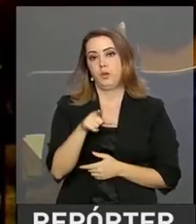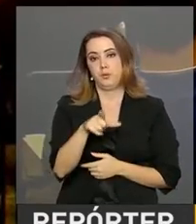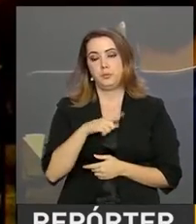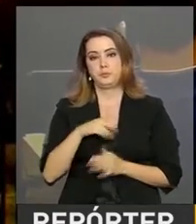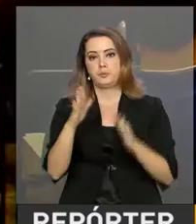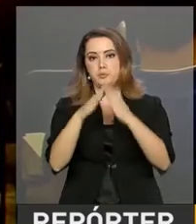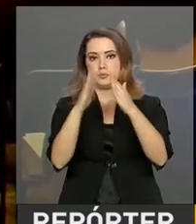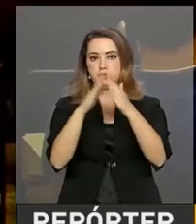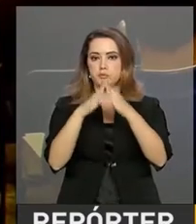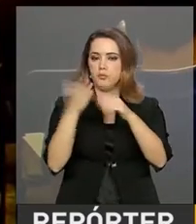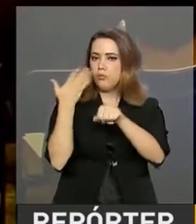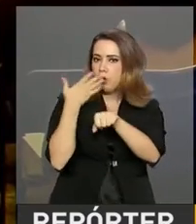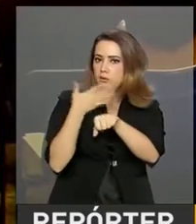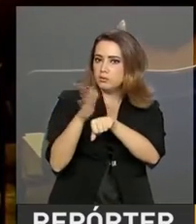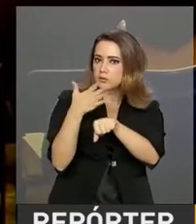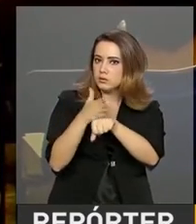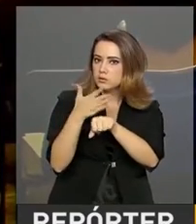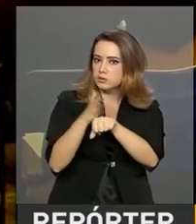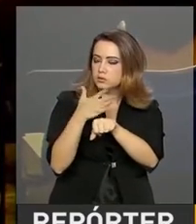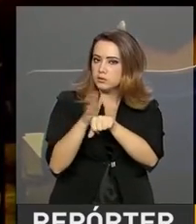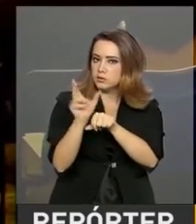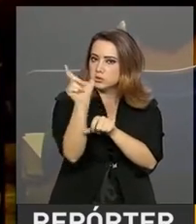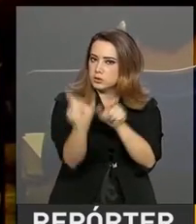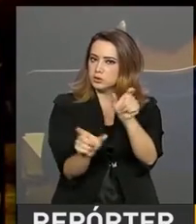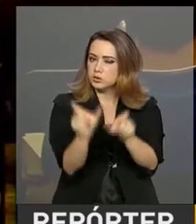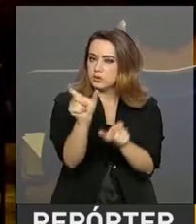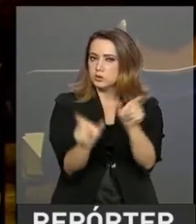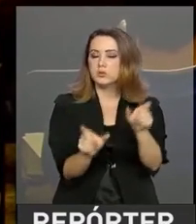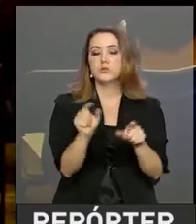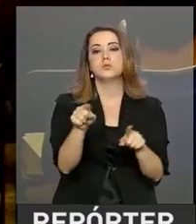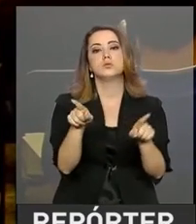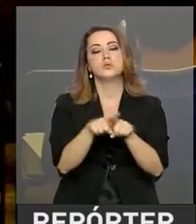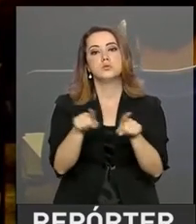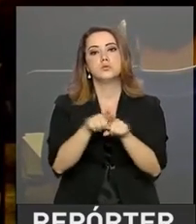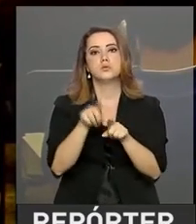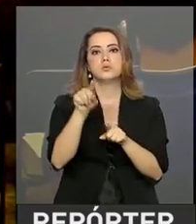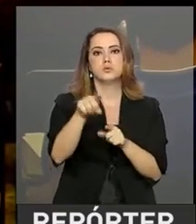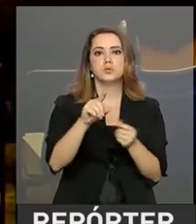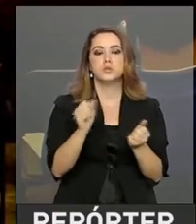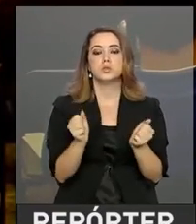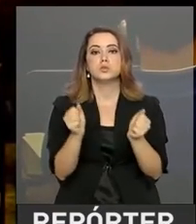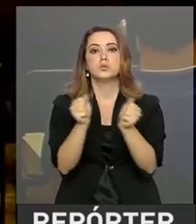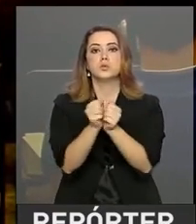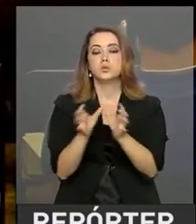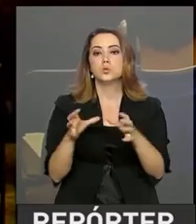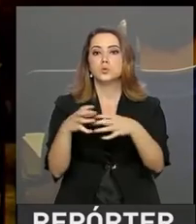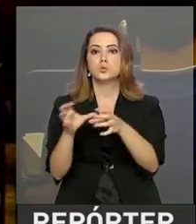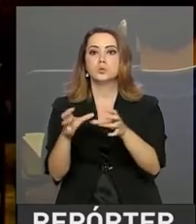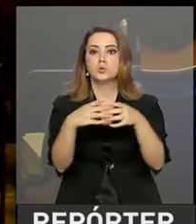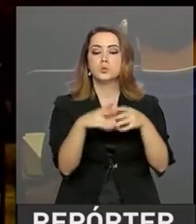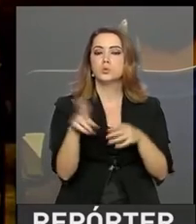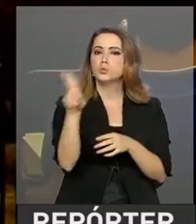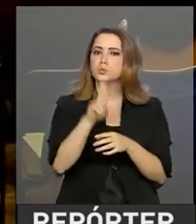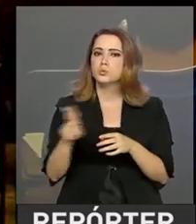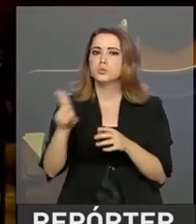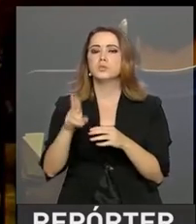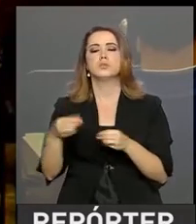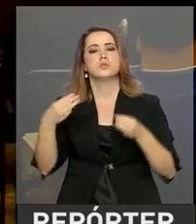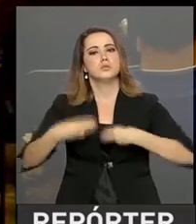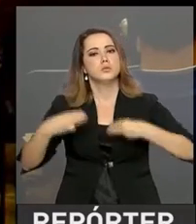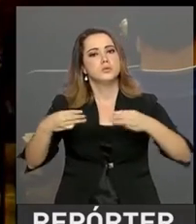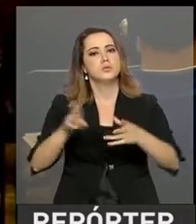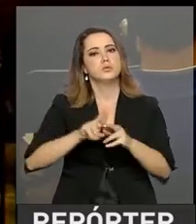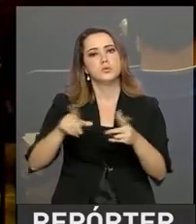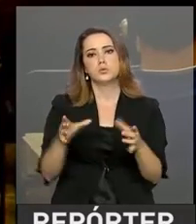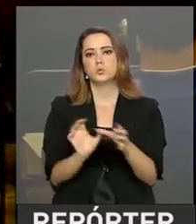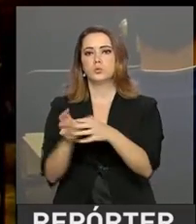uma parceria entre o Ministério do Esporte, o Conselho Internacional para a Excelência de Treinadores e a Universidade Federal do Paraná. A ideia